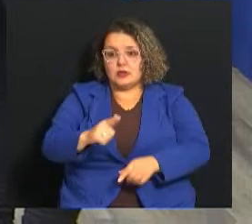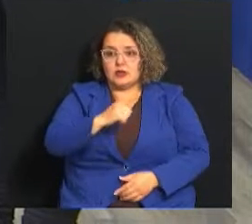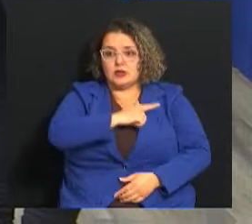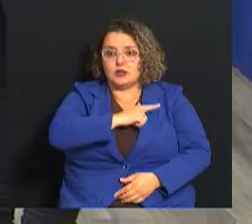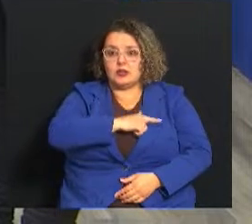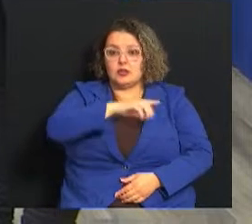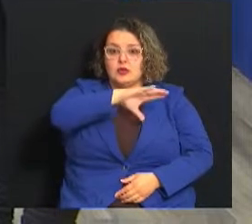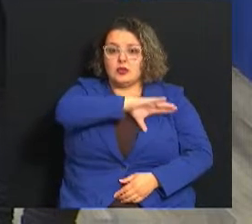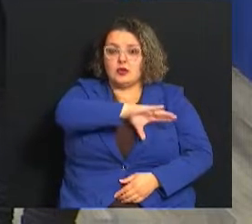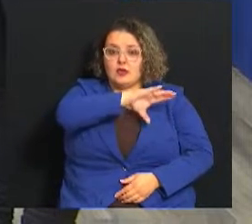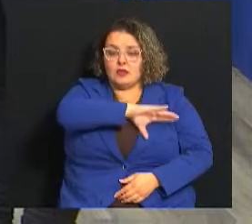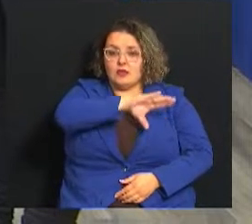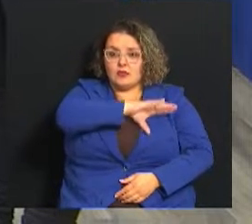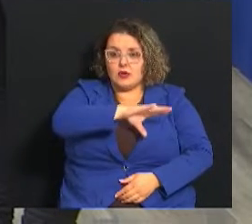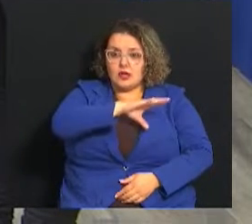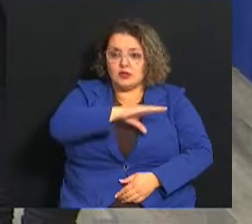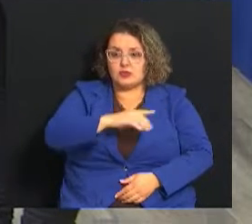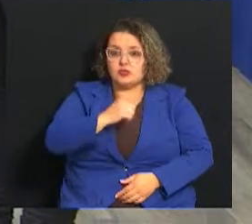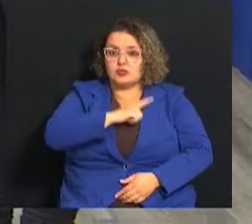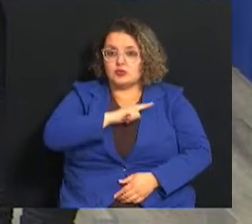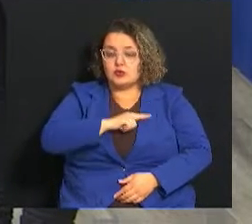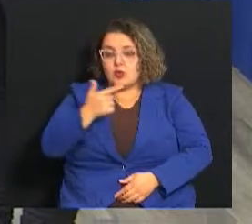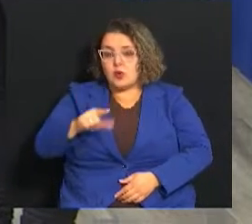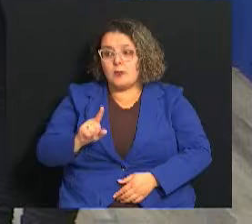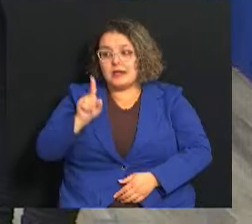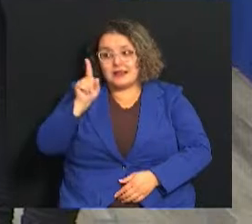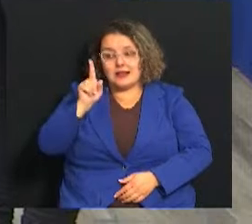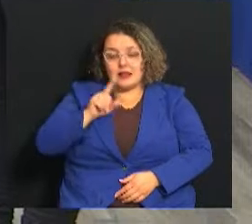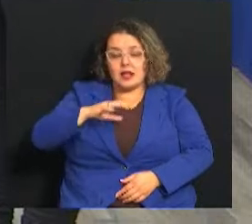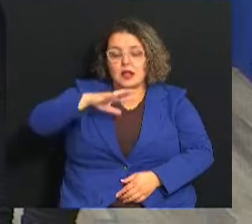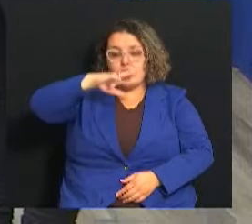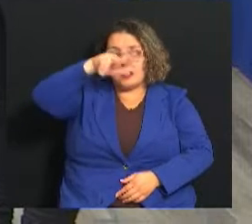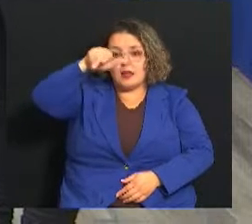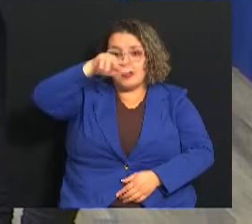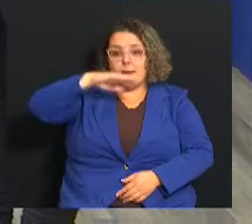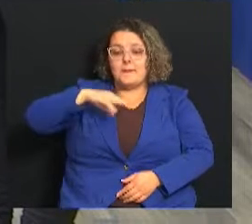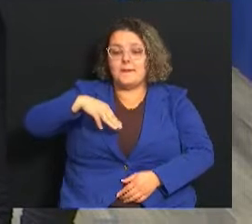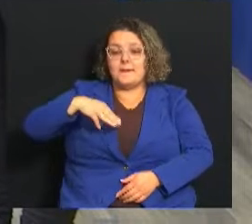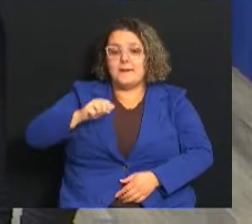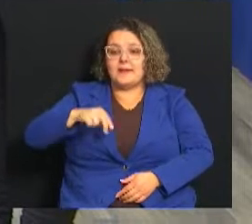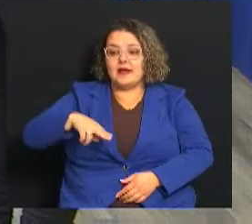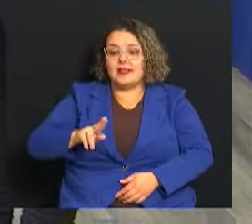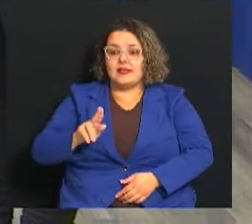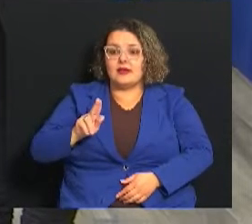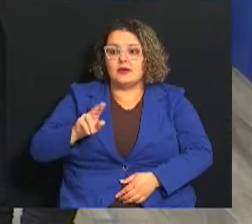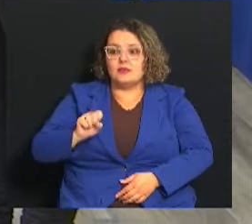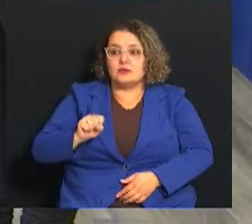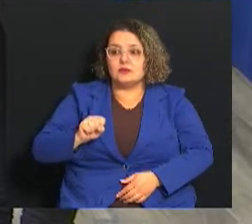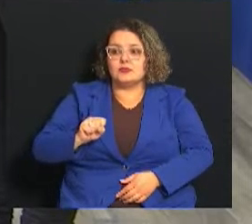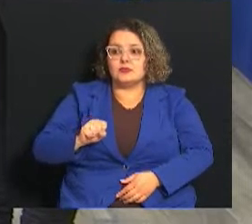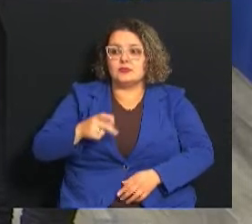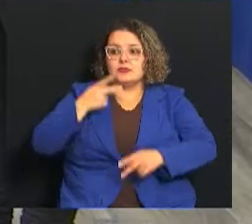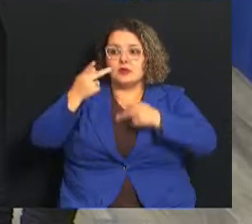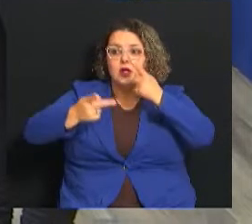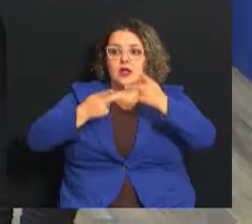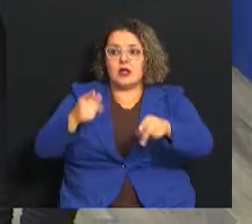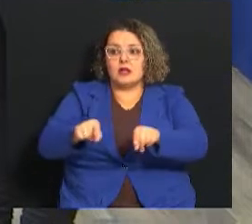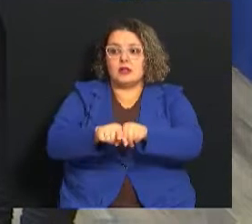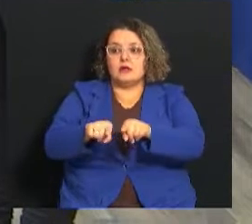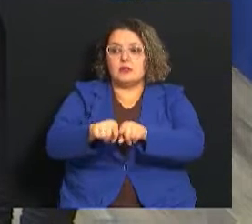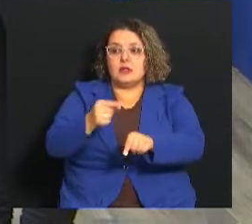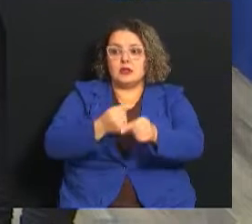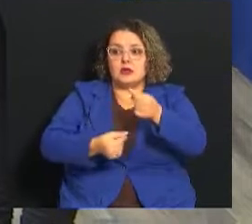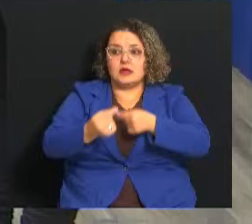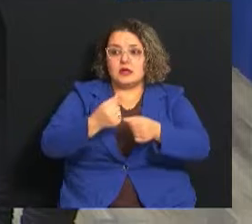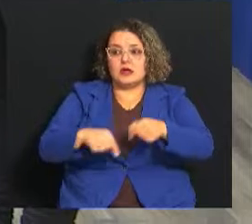Gama, o Guarani mandante, mas joga lá em Manaus. Tem entrevista ao vivo também. Nós vamos falar sobre a situação econômica e